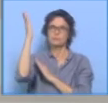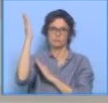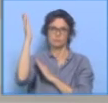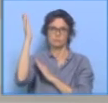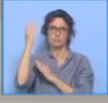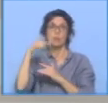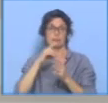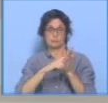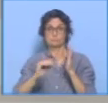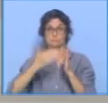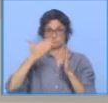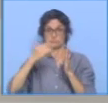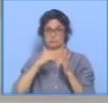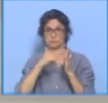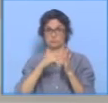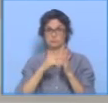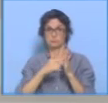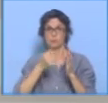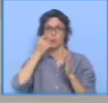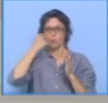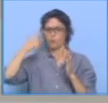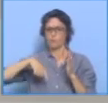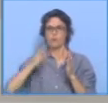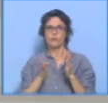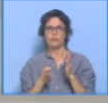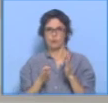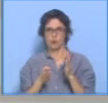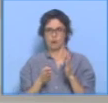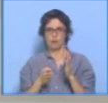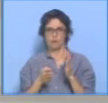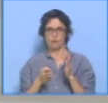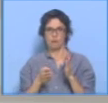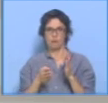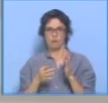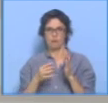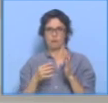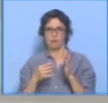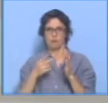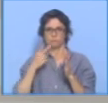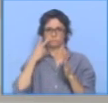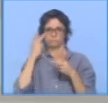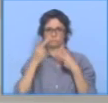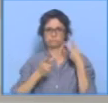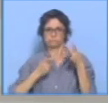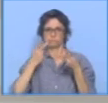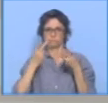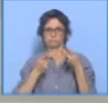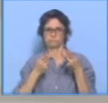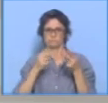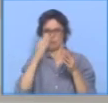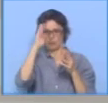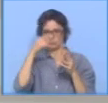do Gênesis, o ser humano já tinha sido pintado, contemplado como criado